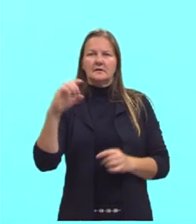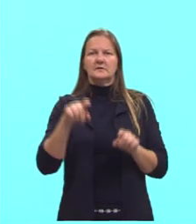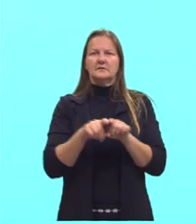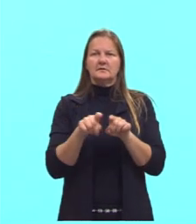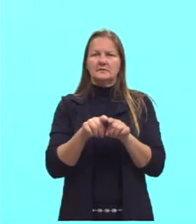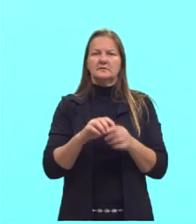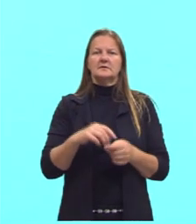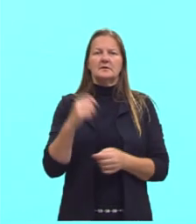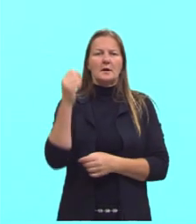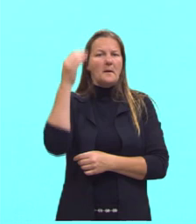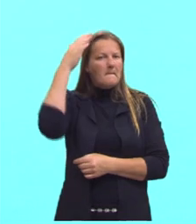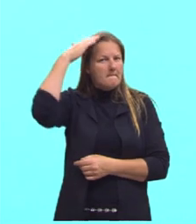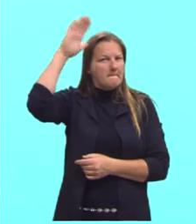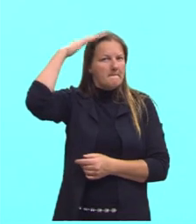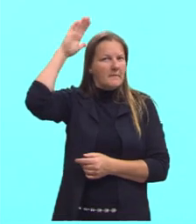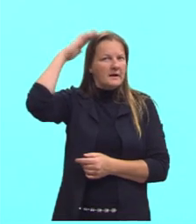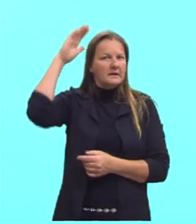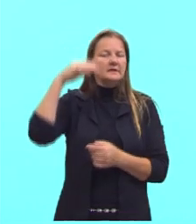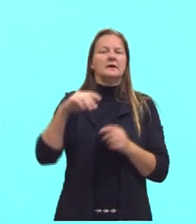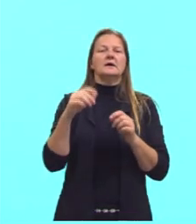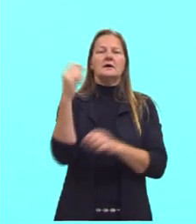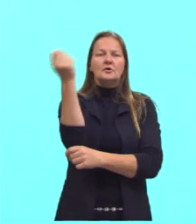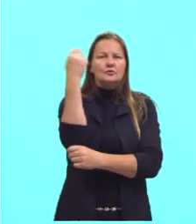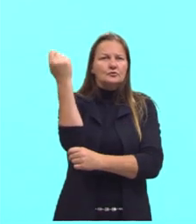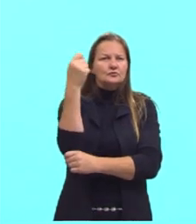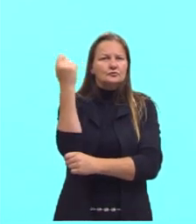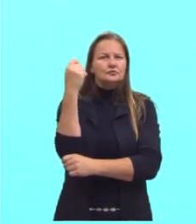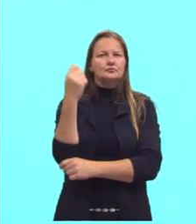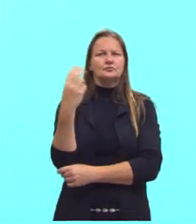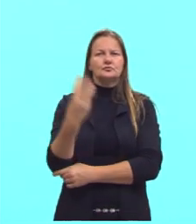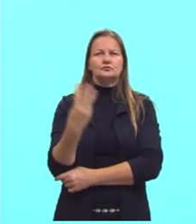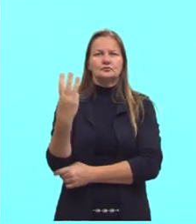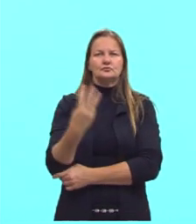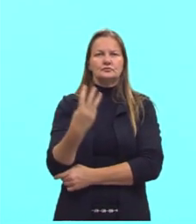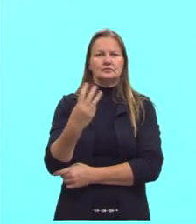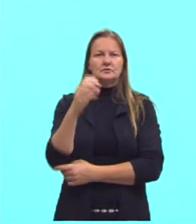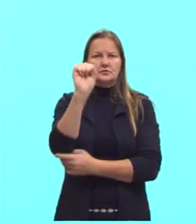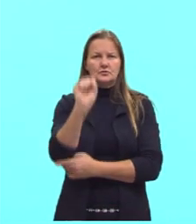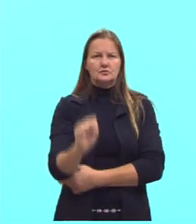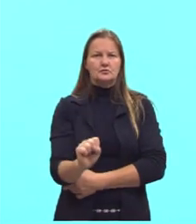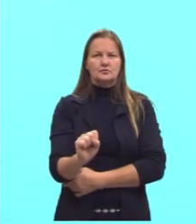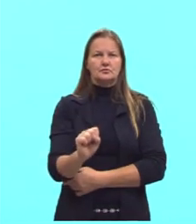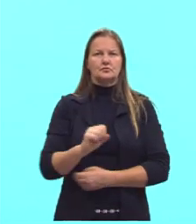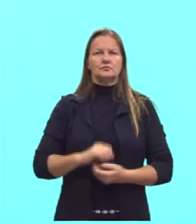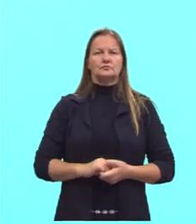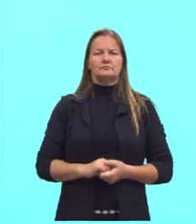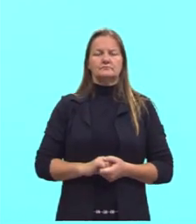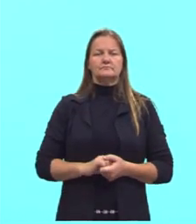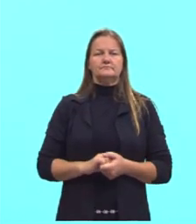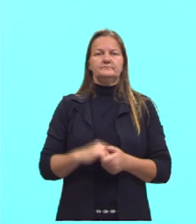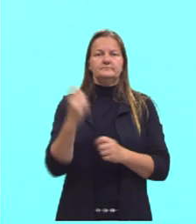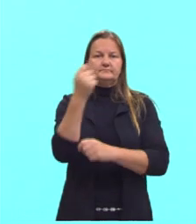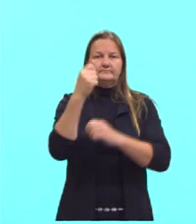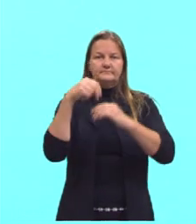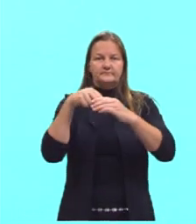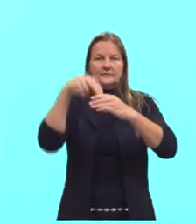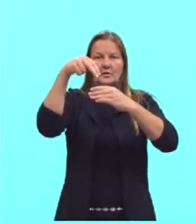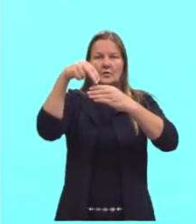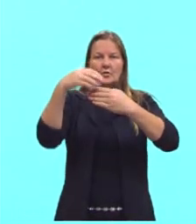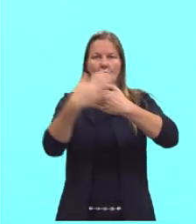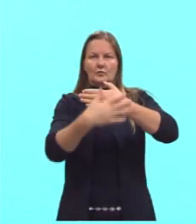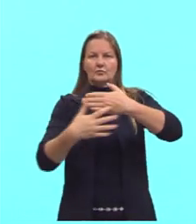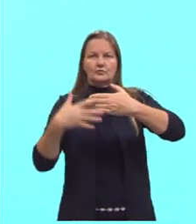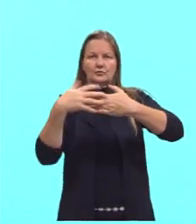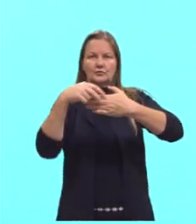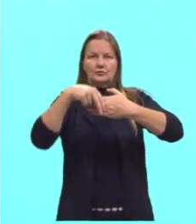a Paraná também tem bastante Rio Grande do Sul né o a parte mais ao Norte do Rio Grande do Sul certo é